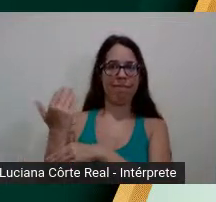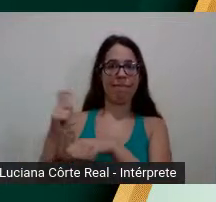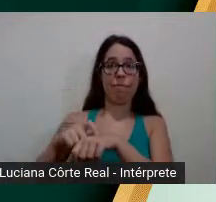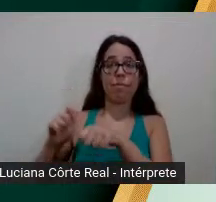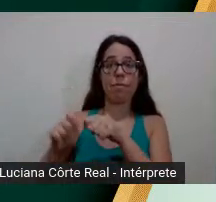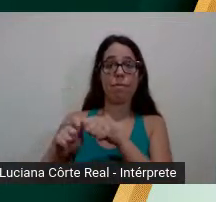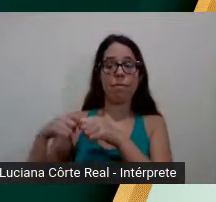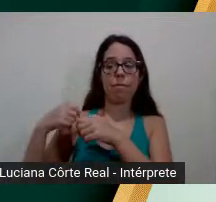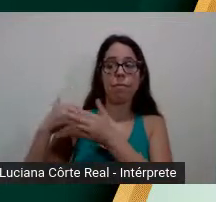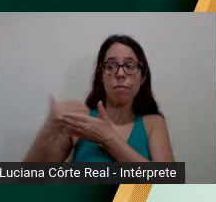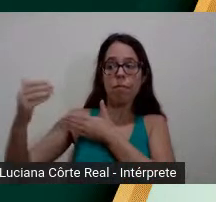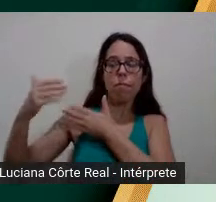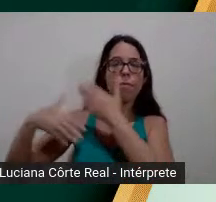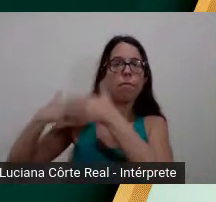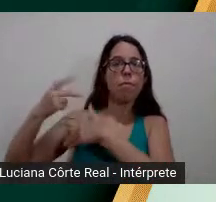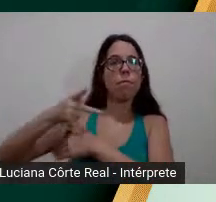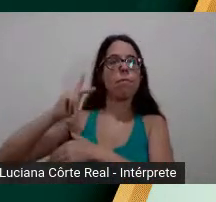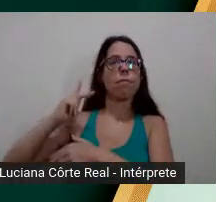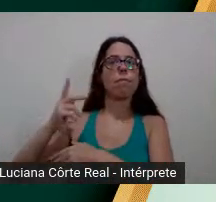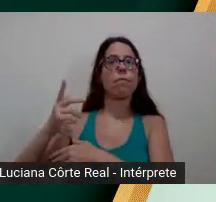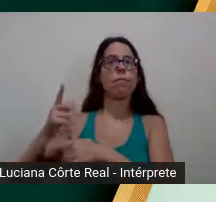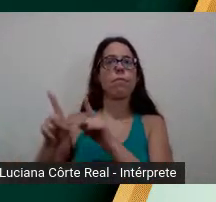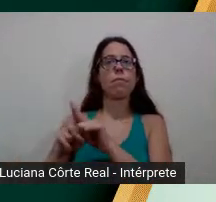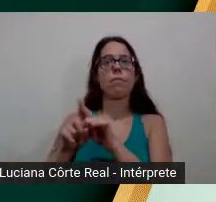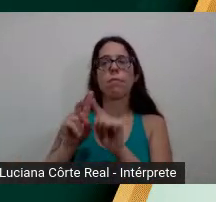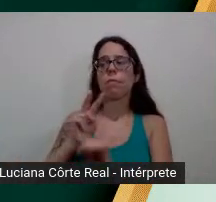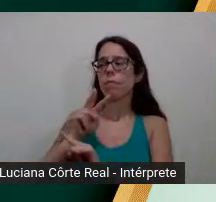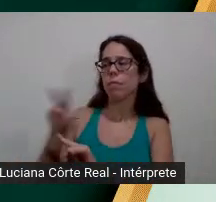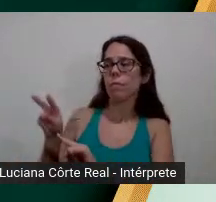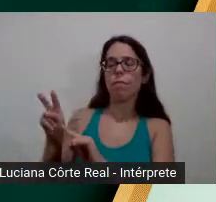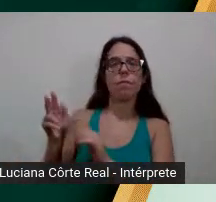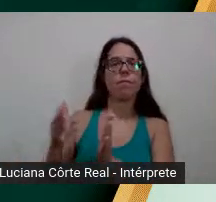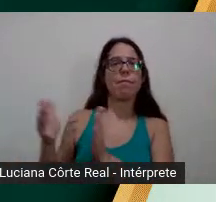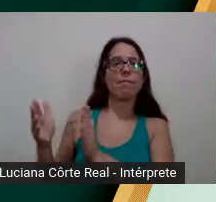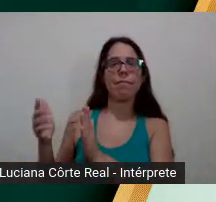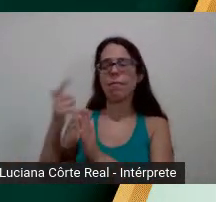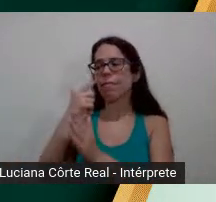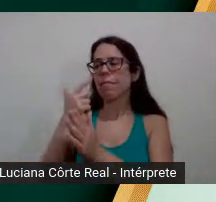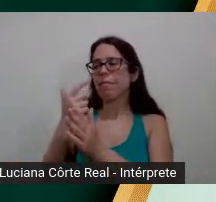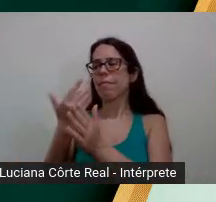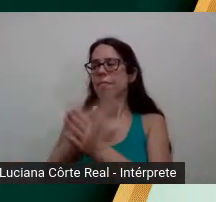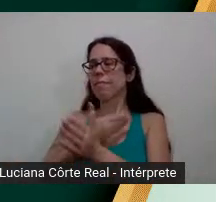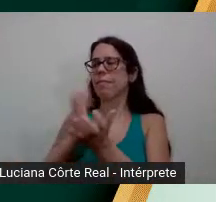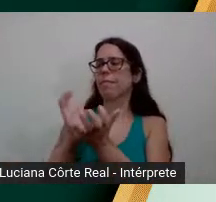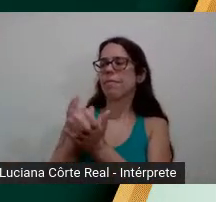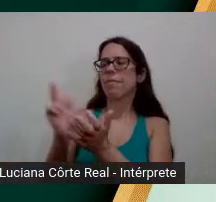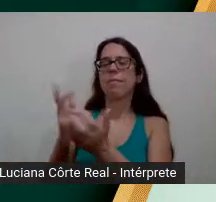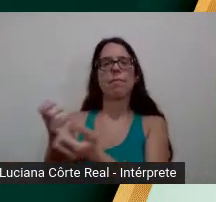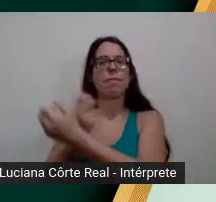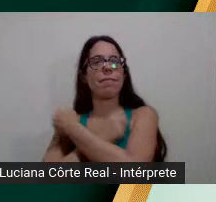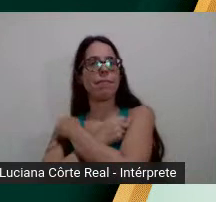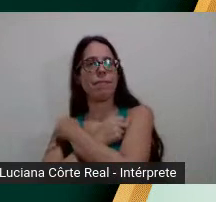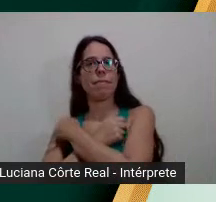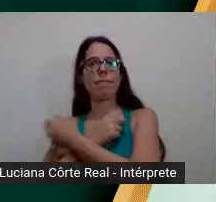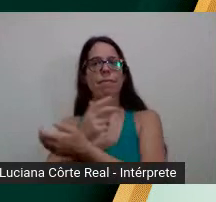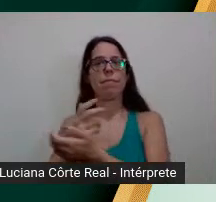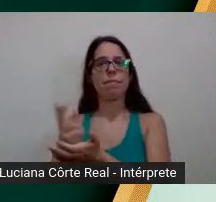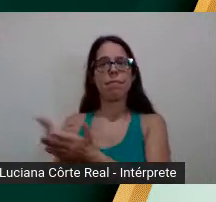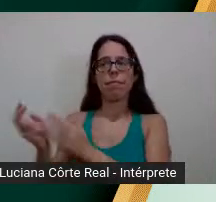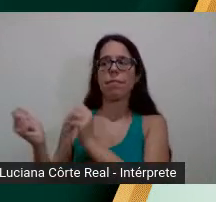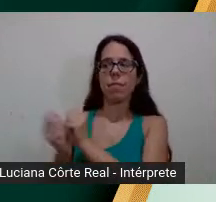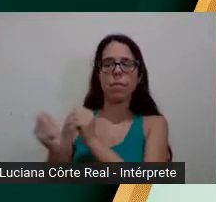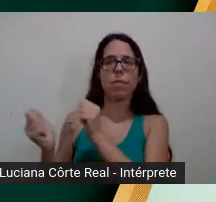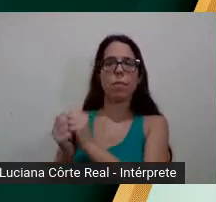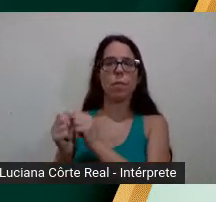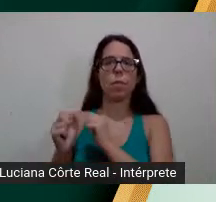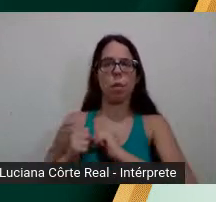a trajetória, olharam para o lado, abraçaram um amigo, um colega, um professor, que está todo momento ali, dando o máximo de